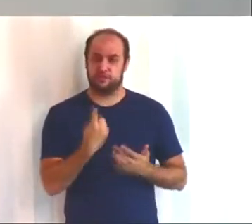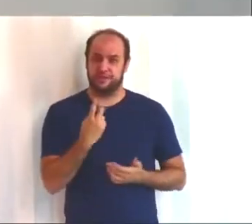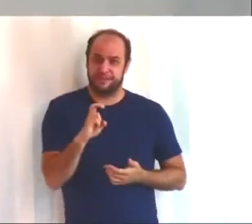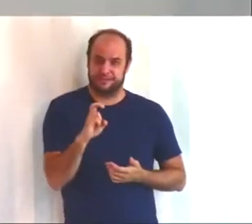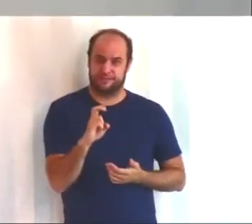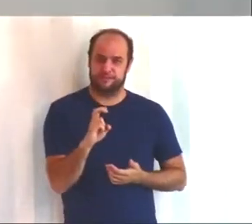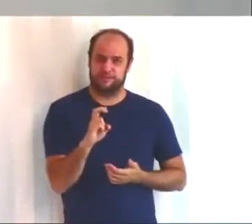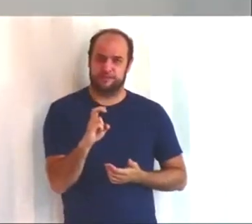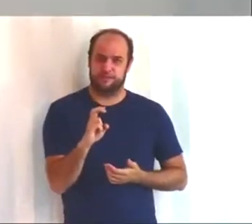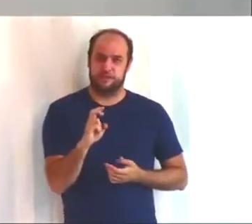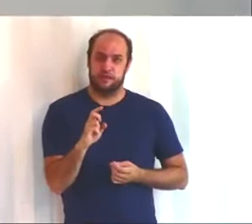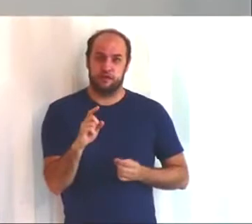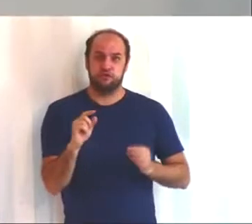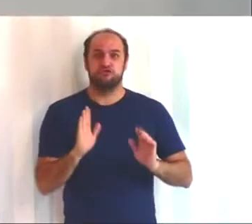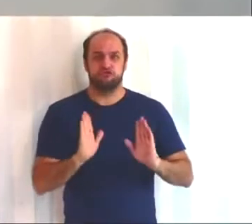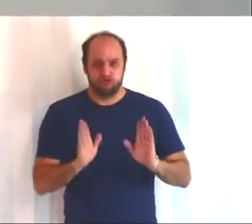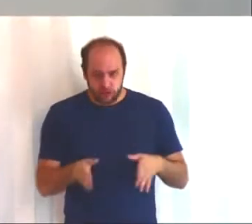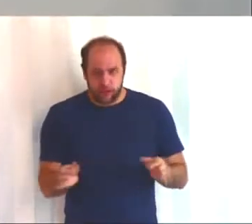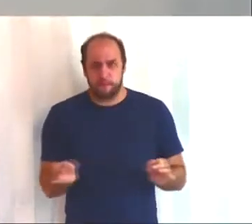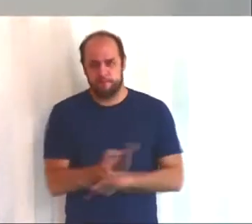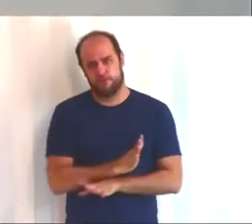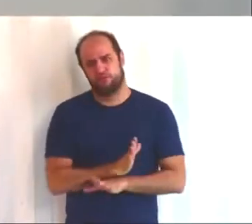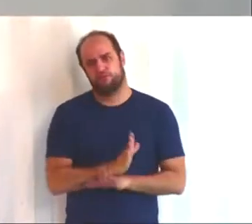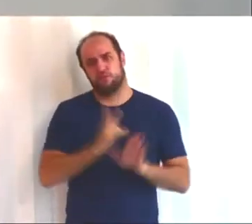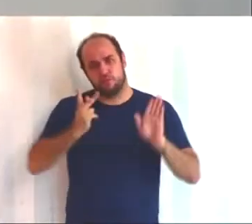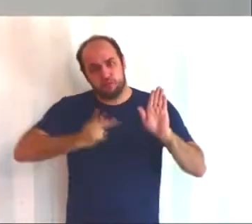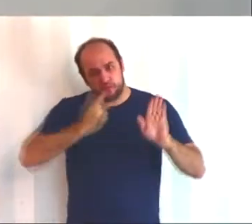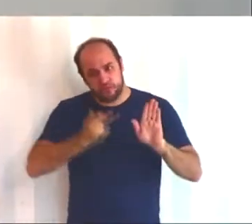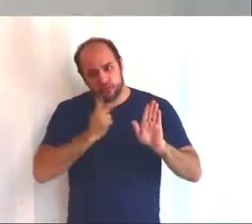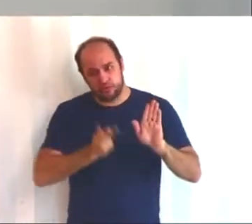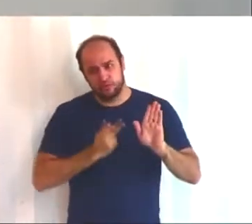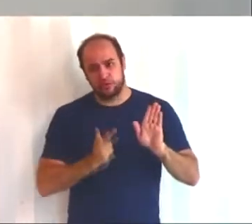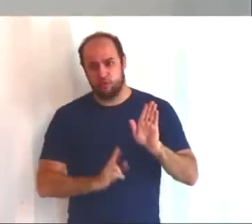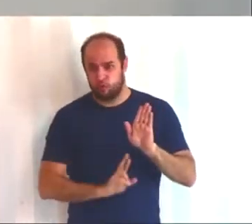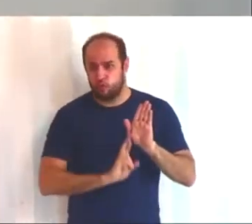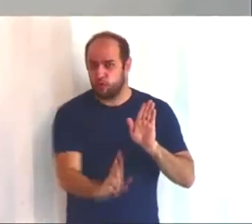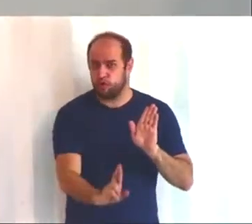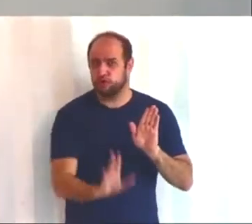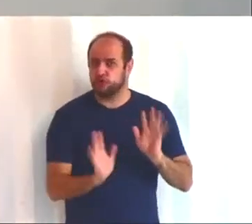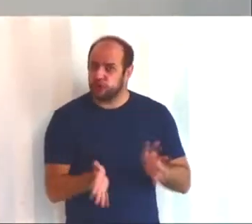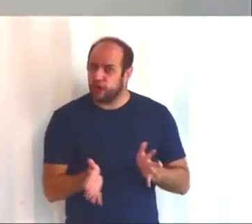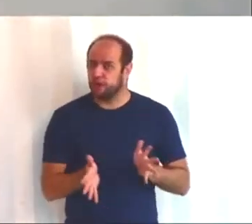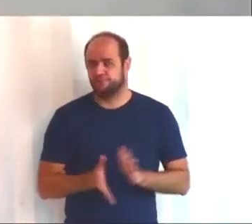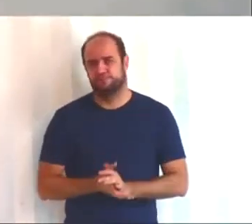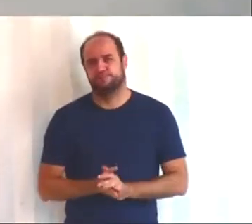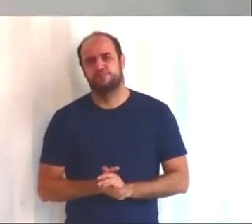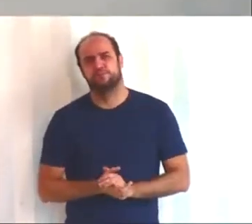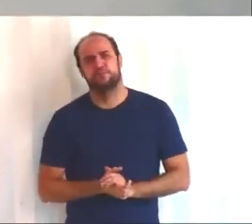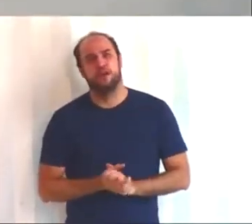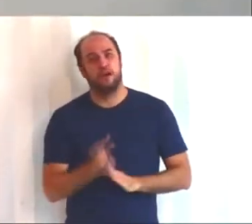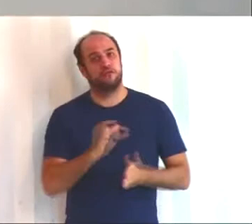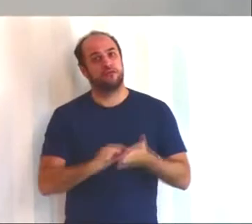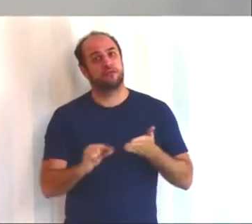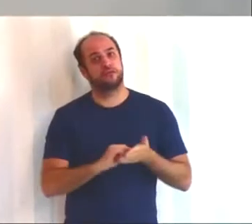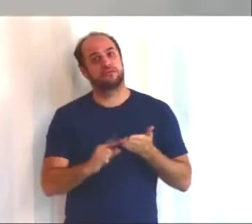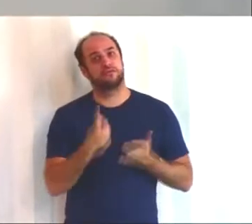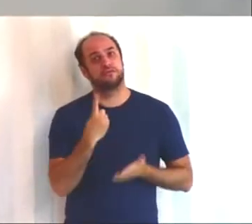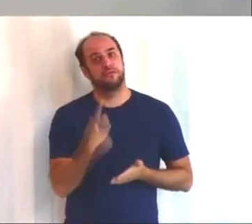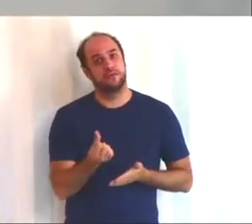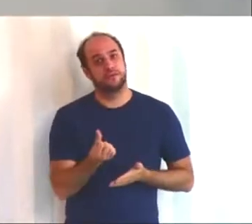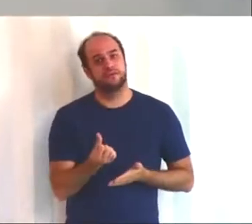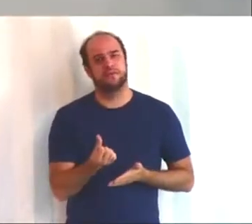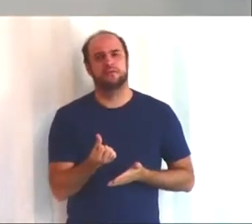profecia. Então, de 11 a 14, a profecia em si. Versículo 15, a profecia. Versículo 16,